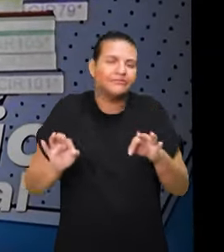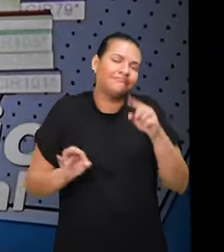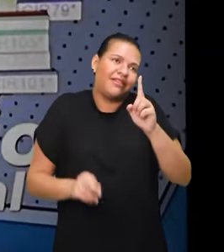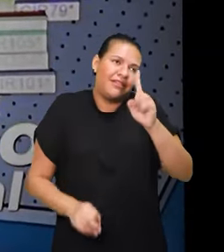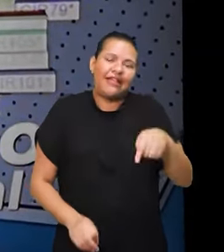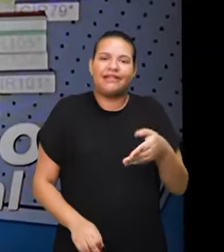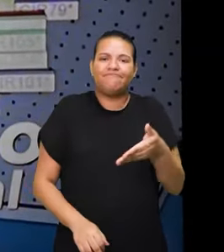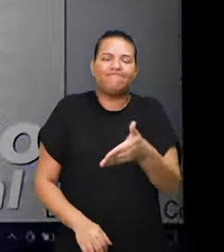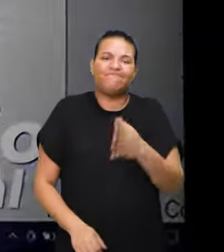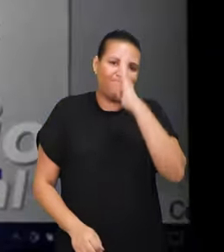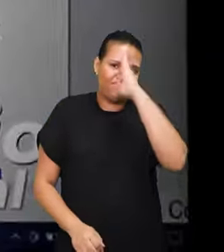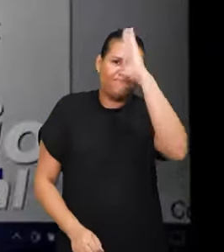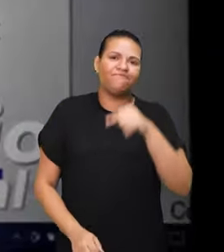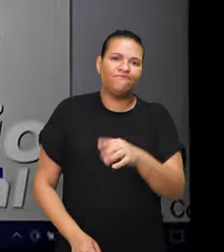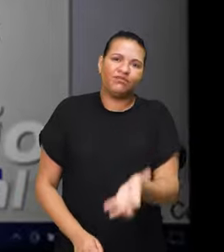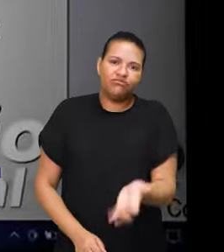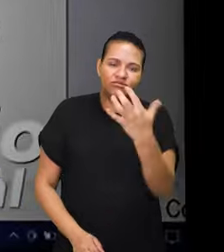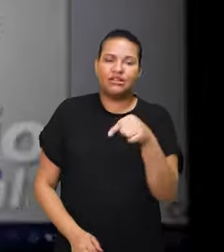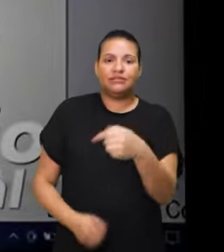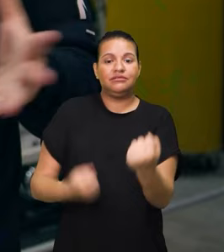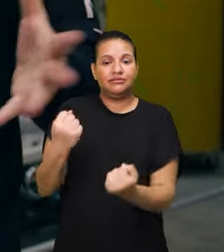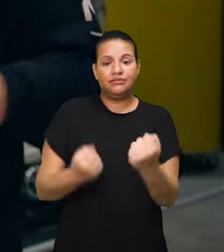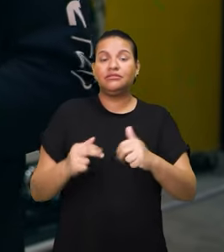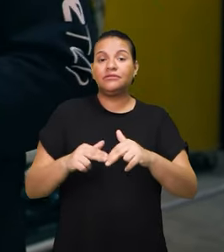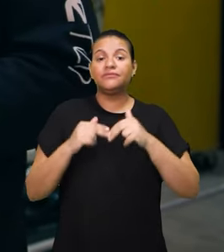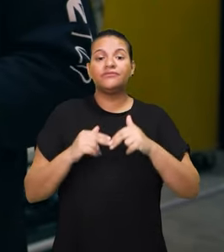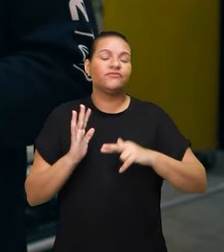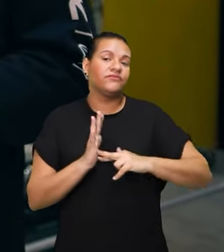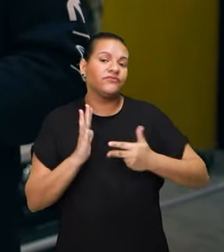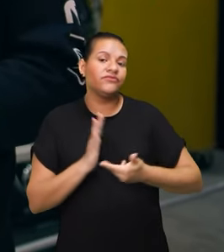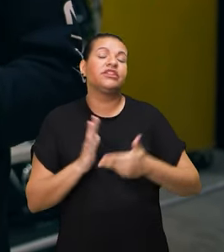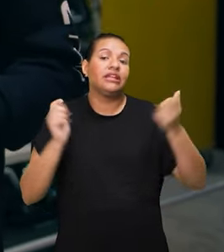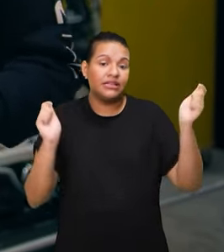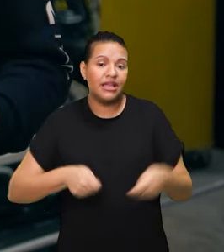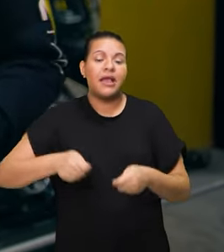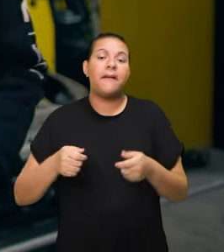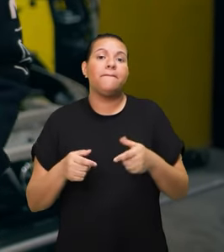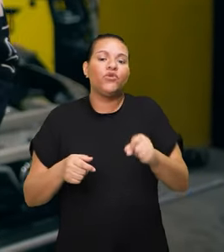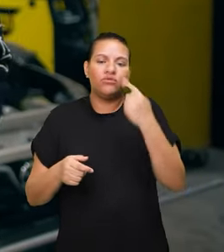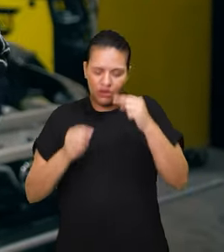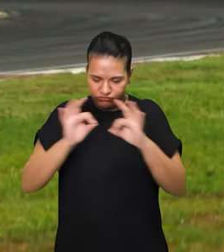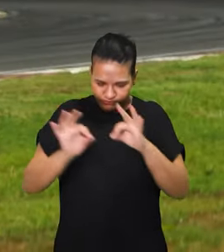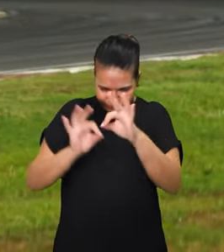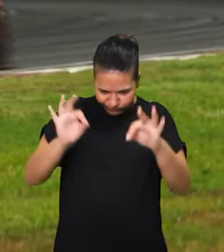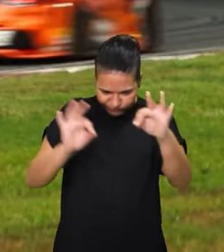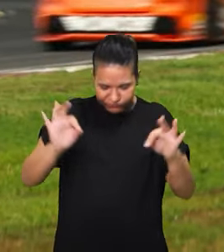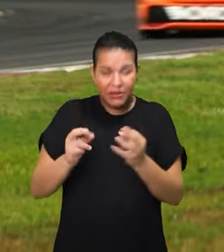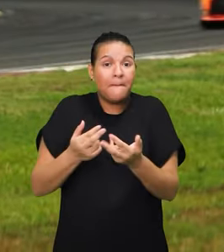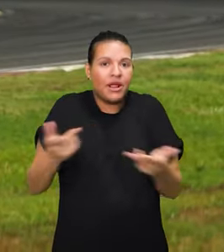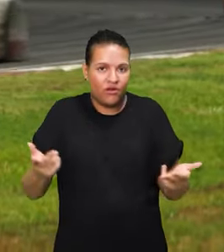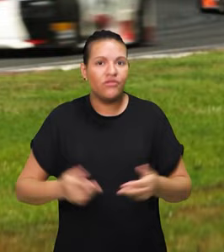penso que esse vai ser a grande vamos assim a grande sacada aí do desse carro é é ter uma repetibilidade maior nos